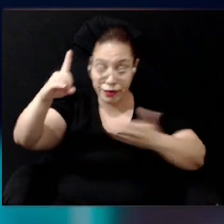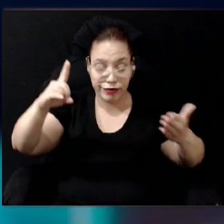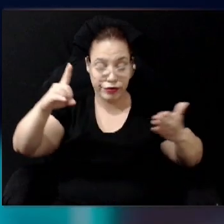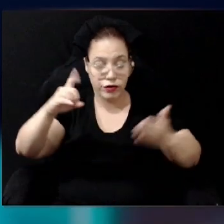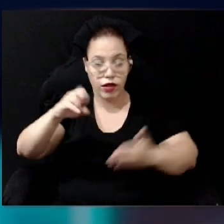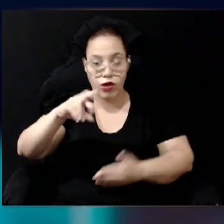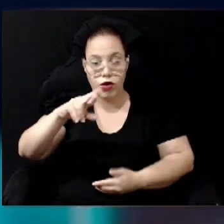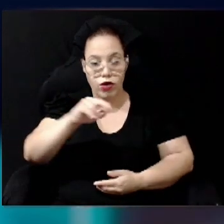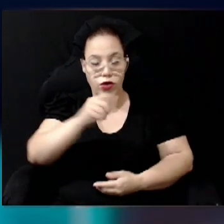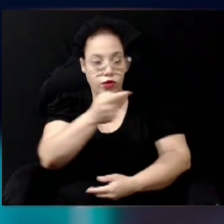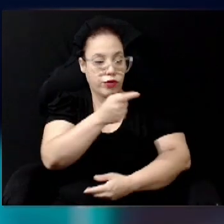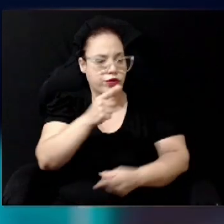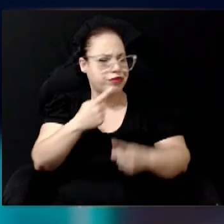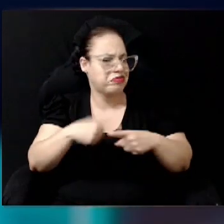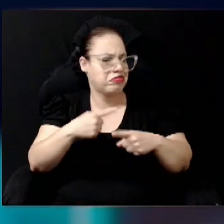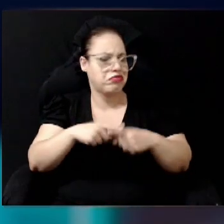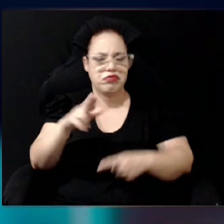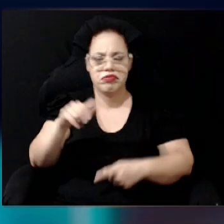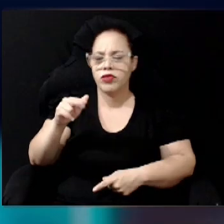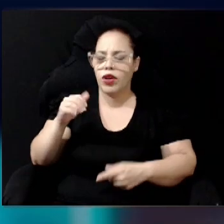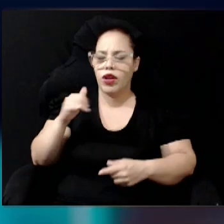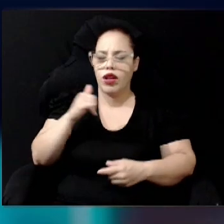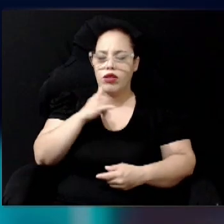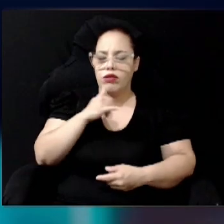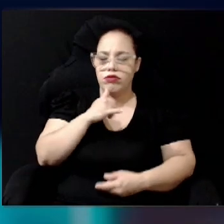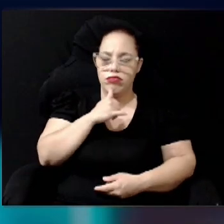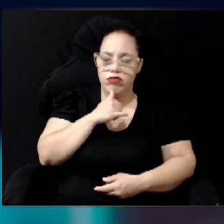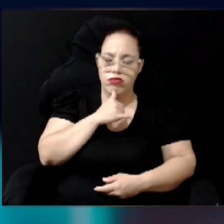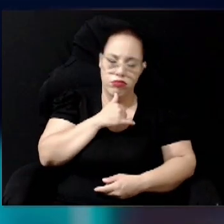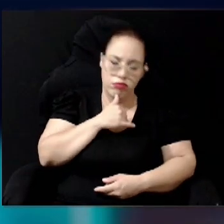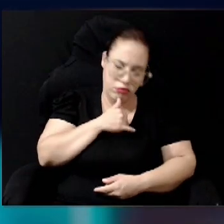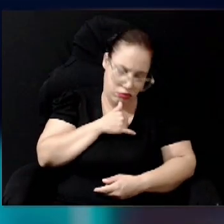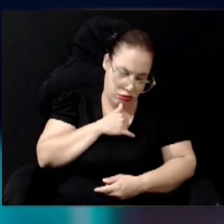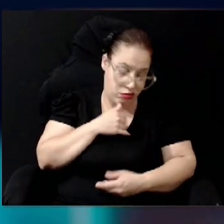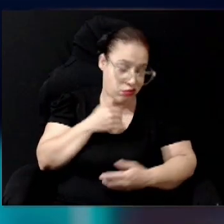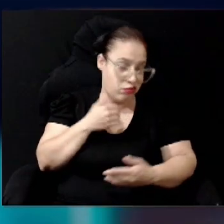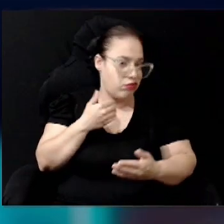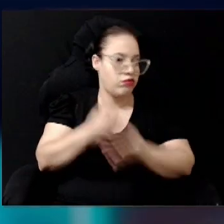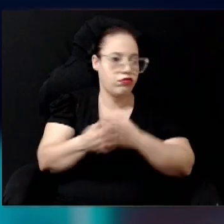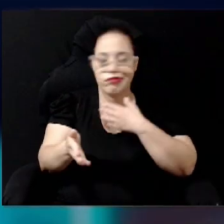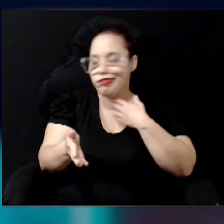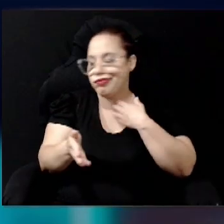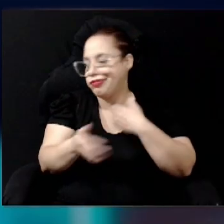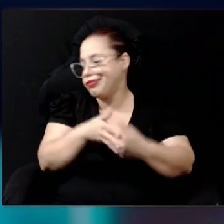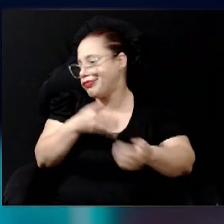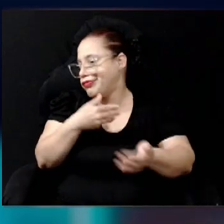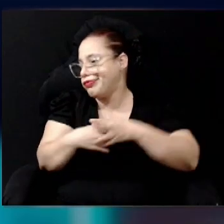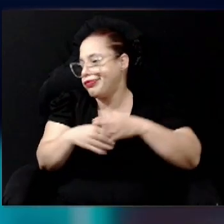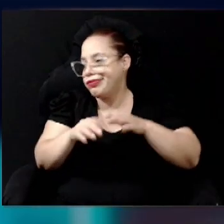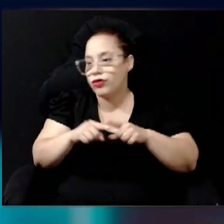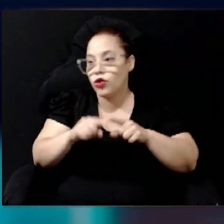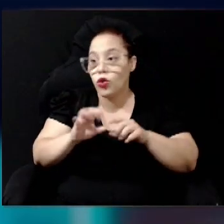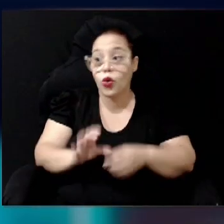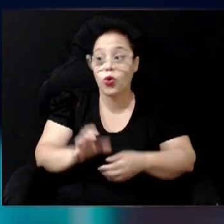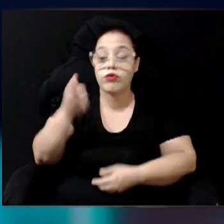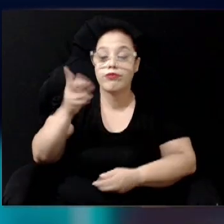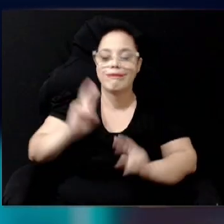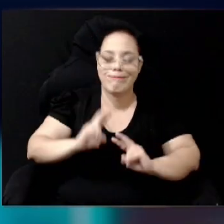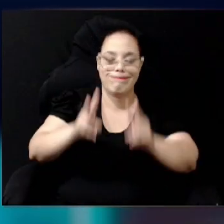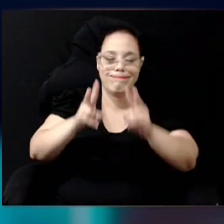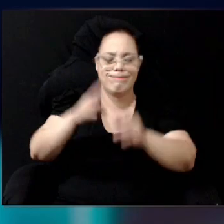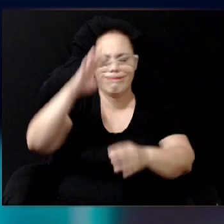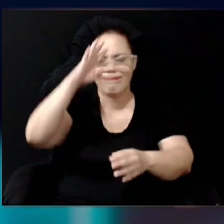ele jamais esmureceu. Independente das situações, ele sempre